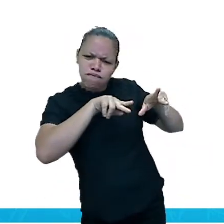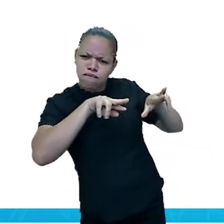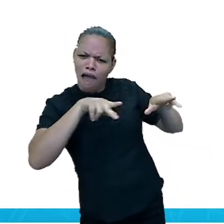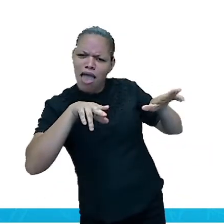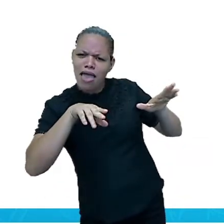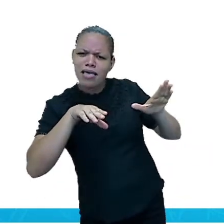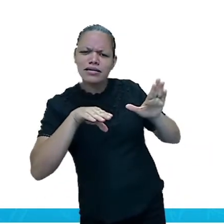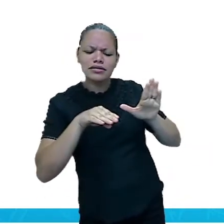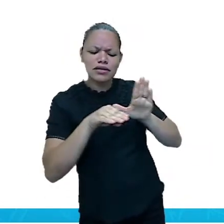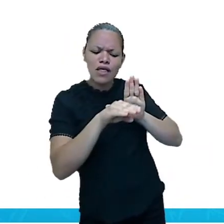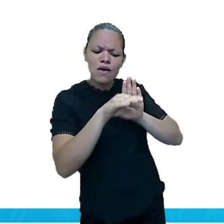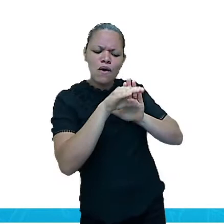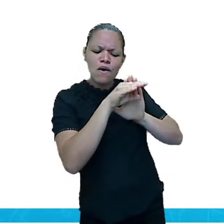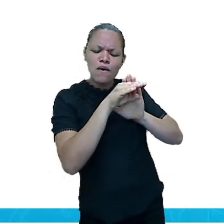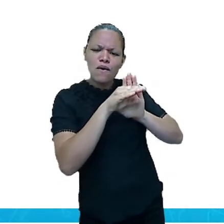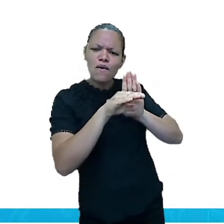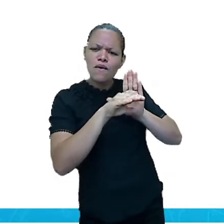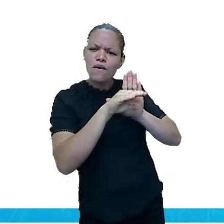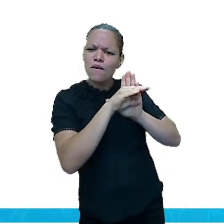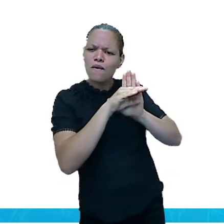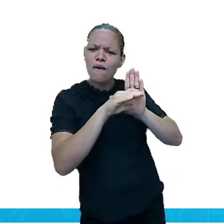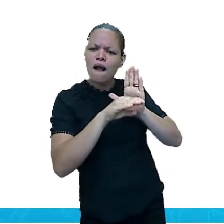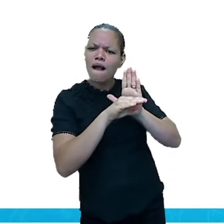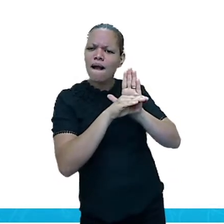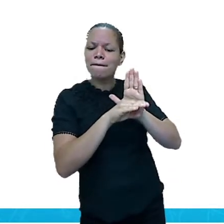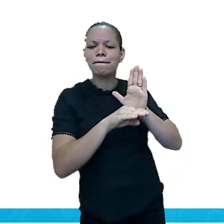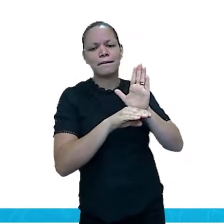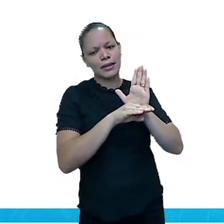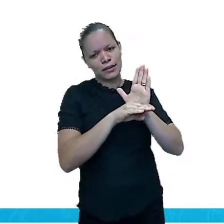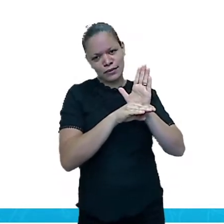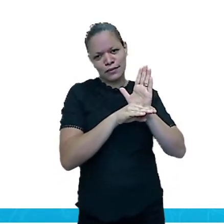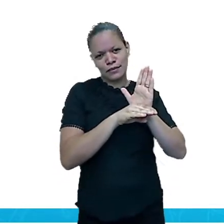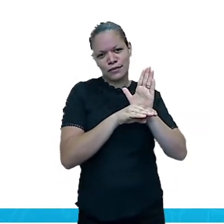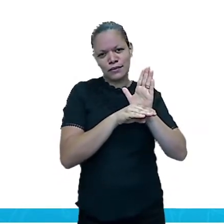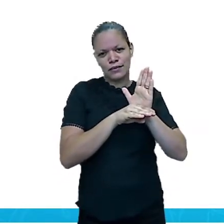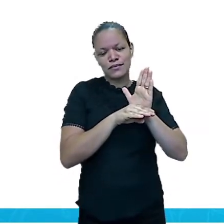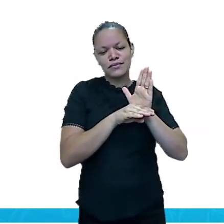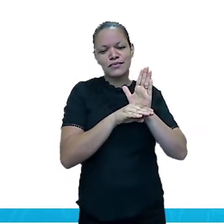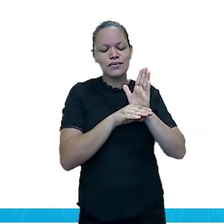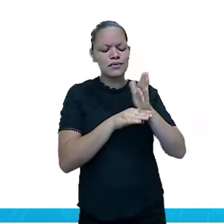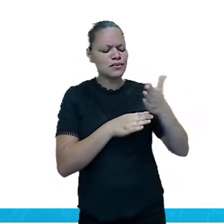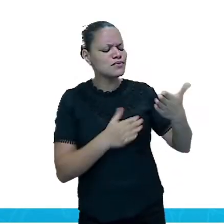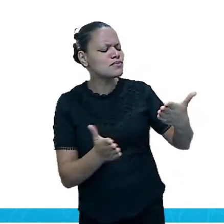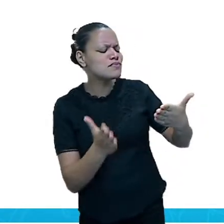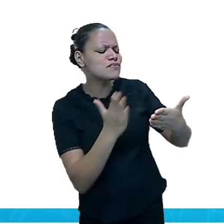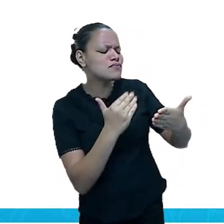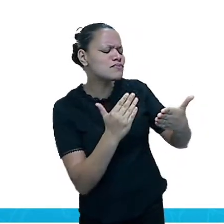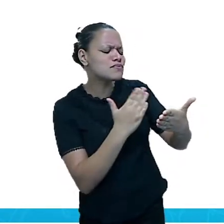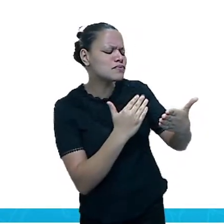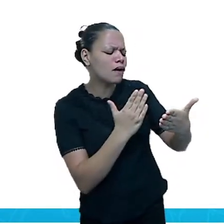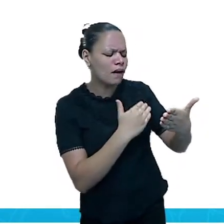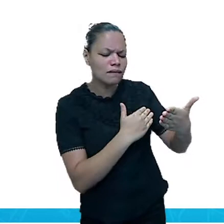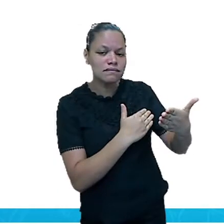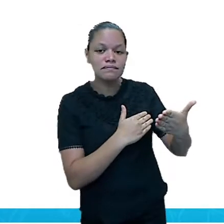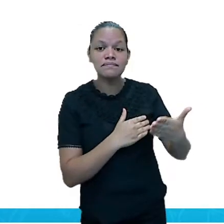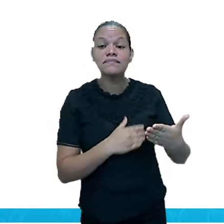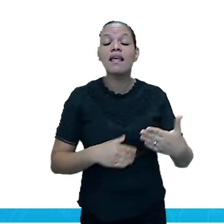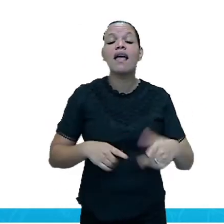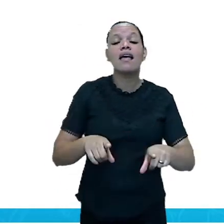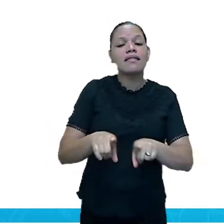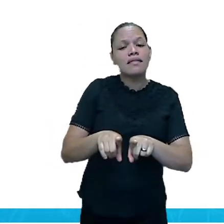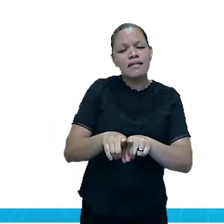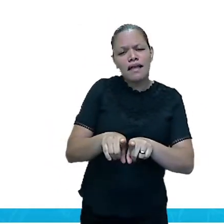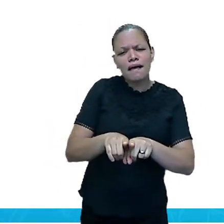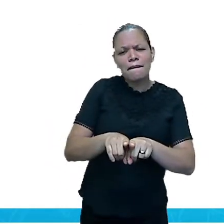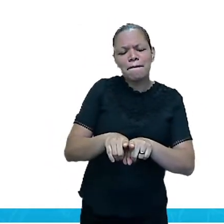gente consegue observar aqui na divisão de alguns capítulos, de páginas dos livros. Em outra situação